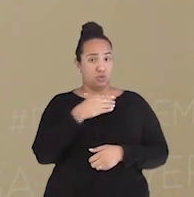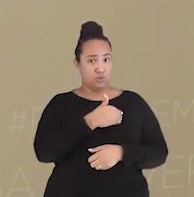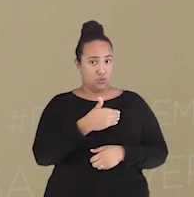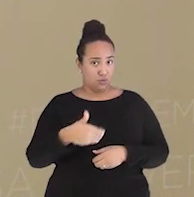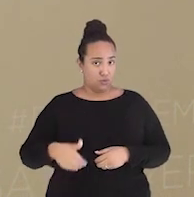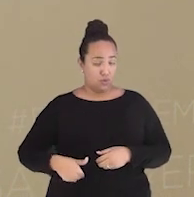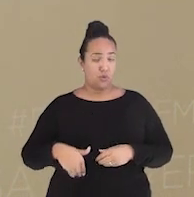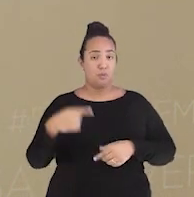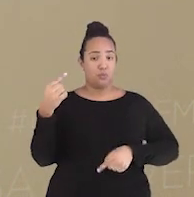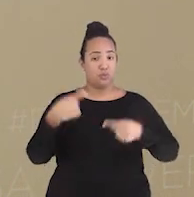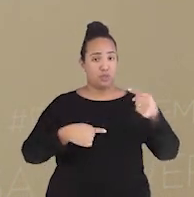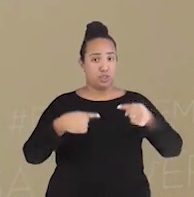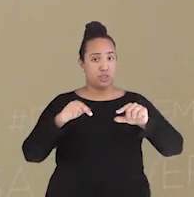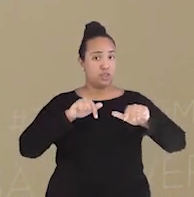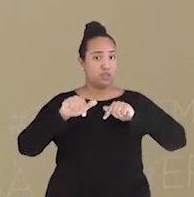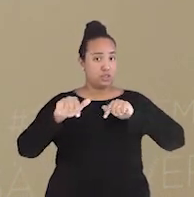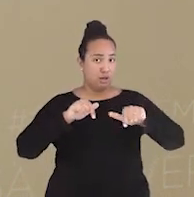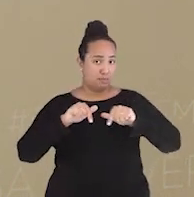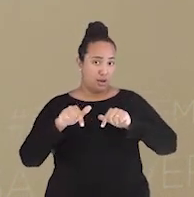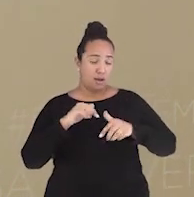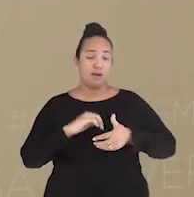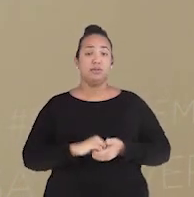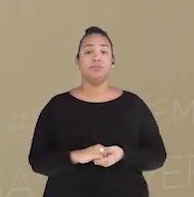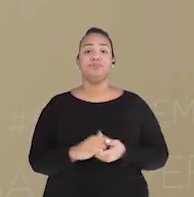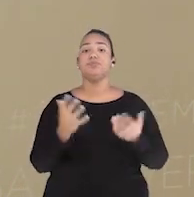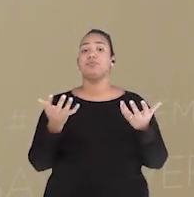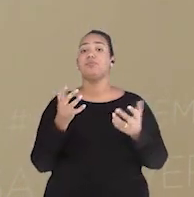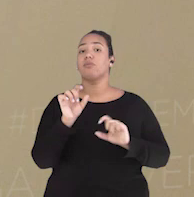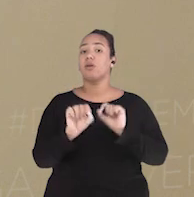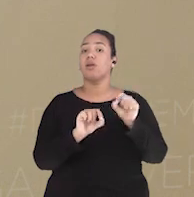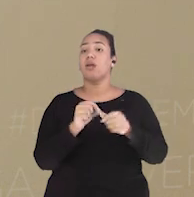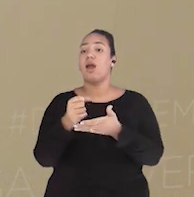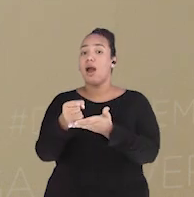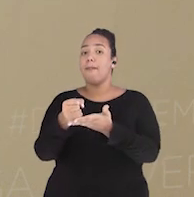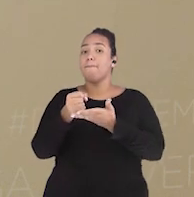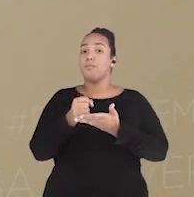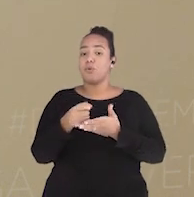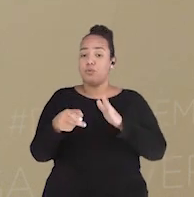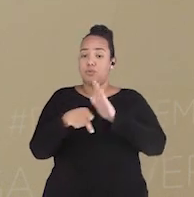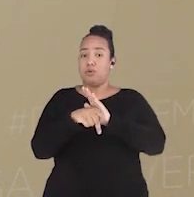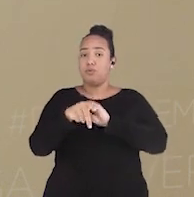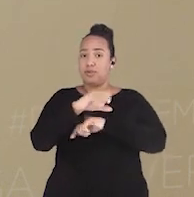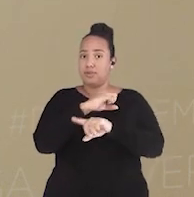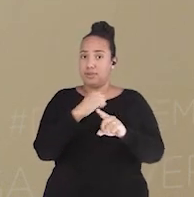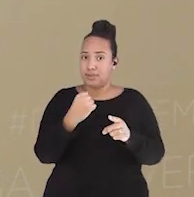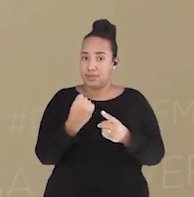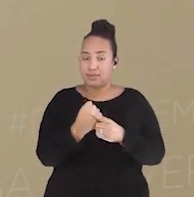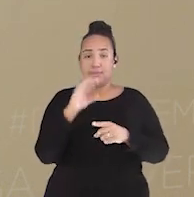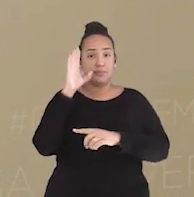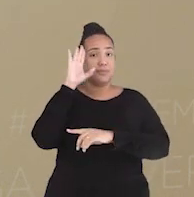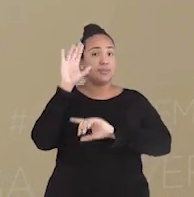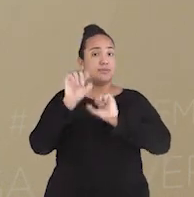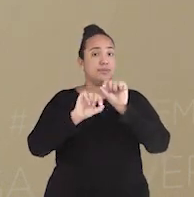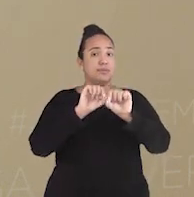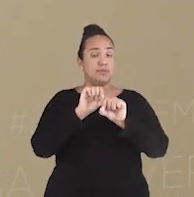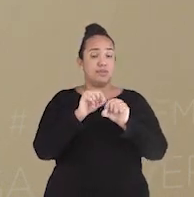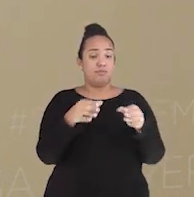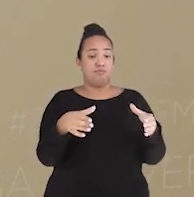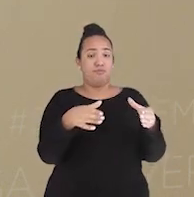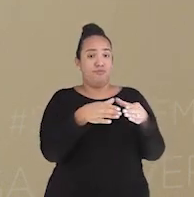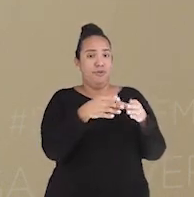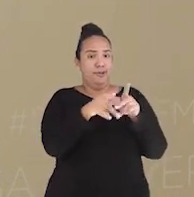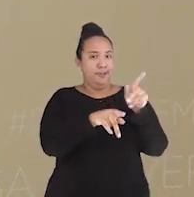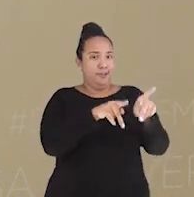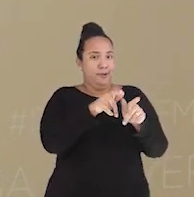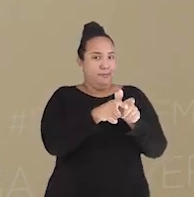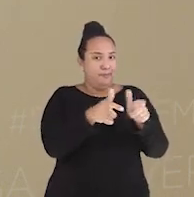e trabalhismo, buscando a legitimação e o apoio da sociedade, principalmente das camadas mais populares, por